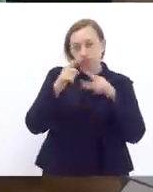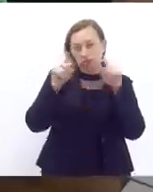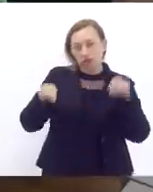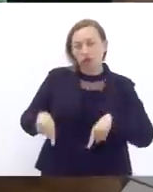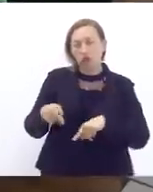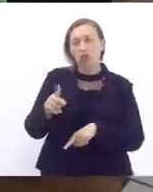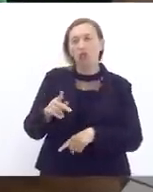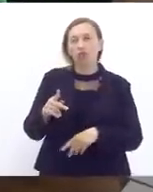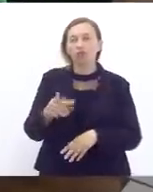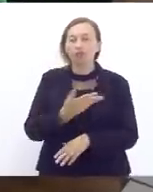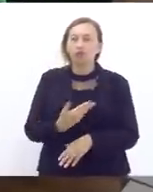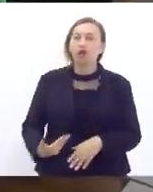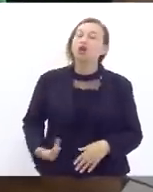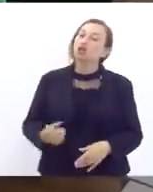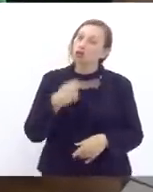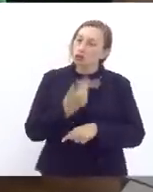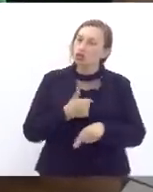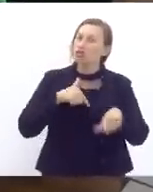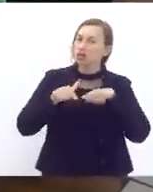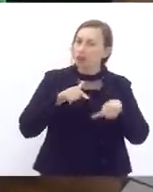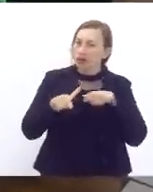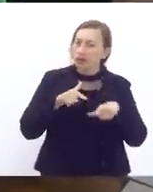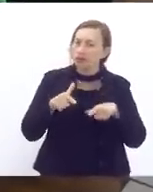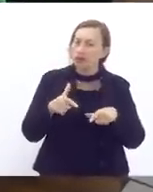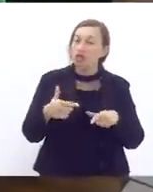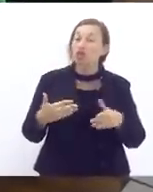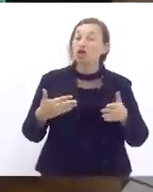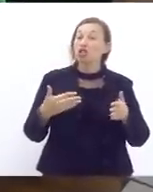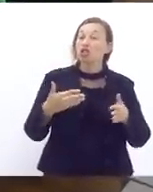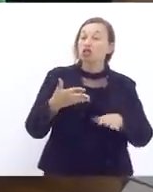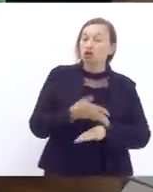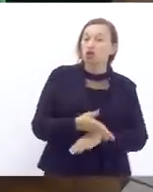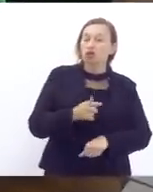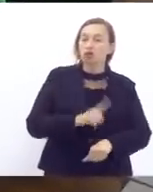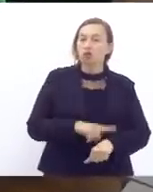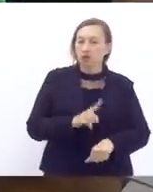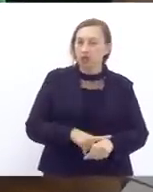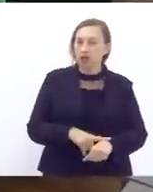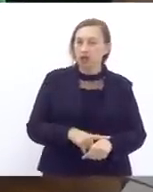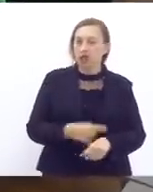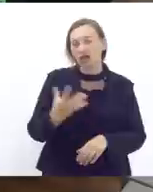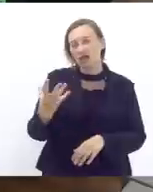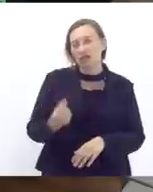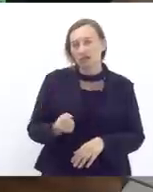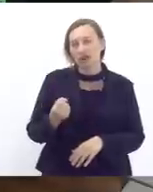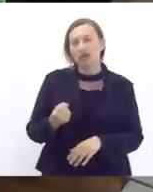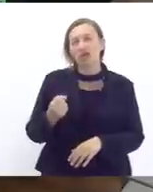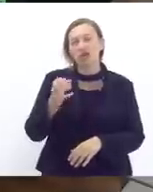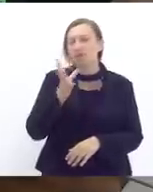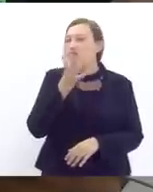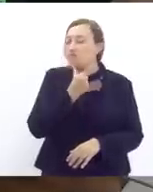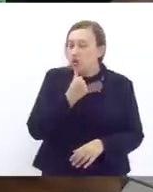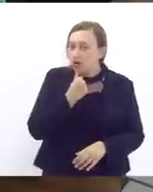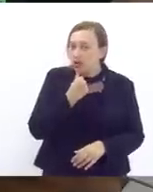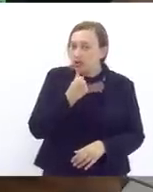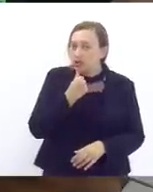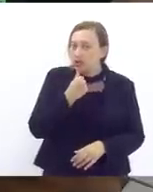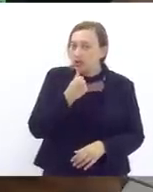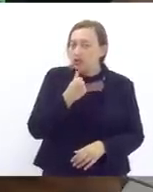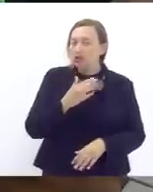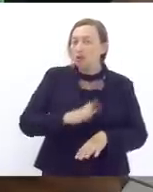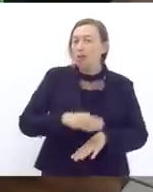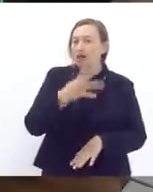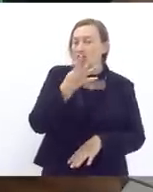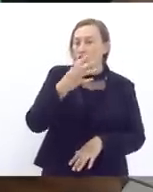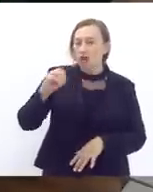nós fizemos a nossa parte mas chegou na hora de receber a gente não recebe esses seis e meio estão fazendo falta assim então somos mais de